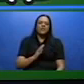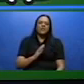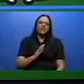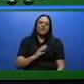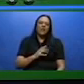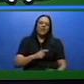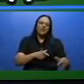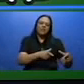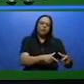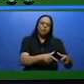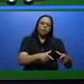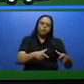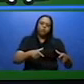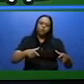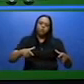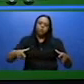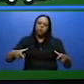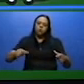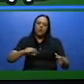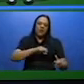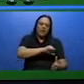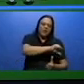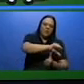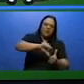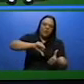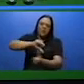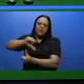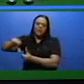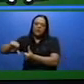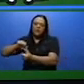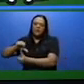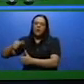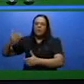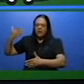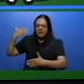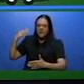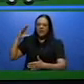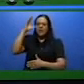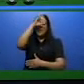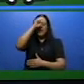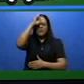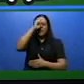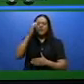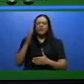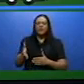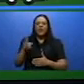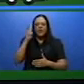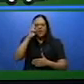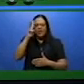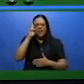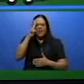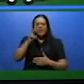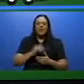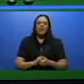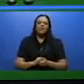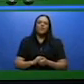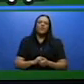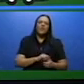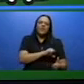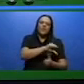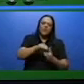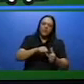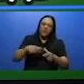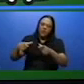das aldeias. A gente já vem vendo isso com as nossas aulas. Lembra da transformação do bairro, da transformação